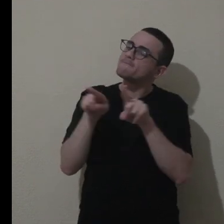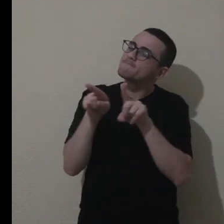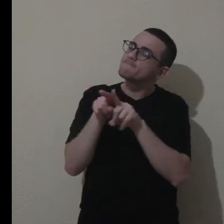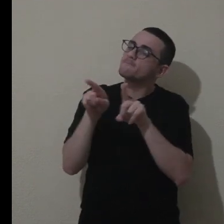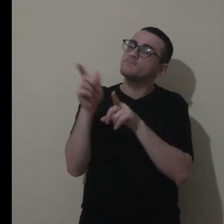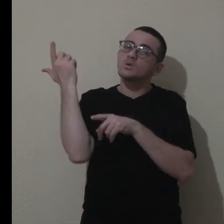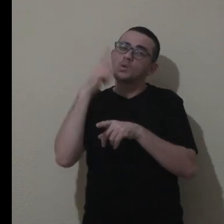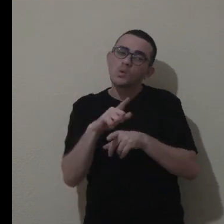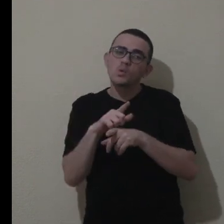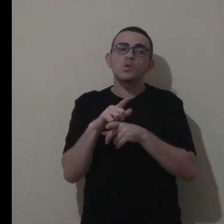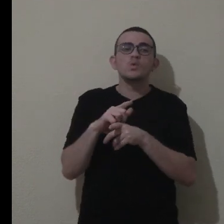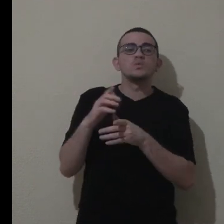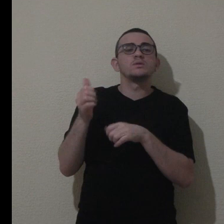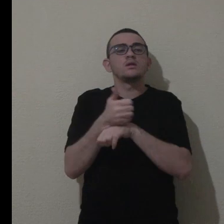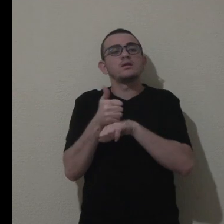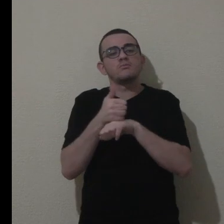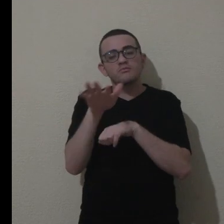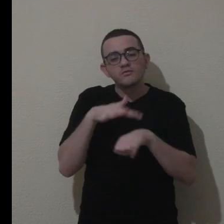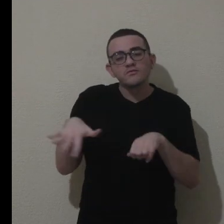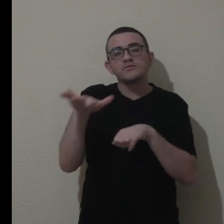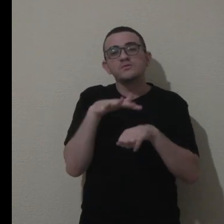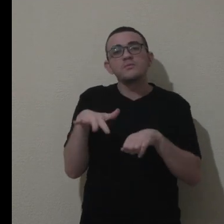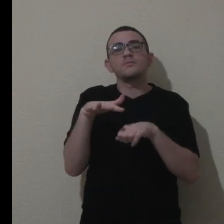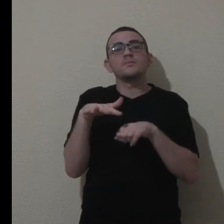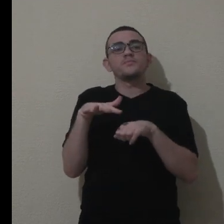navegarem profissionalmente de uma maneira, né,